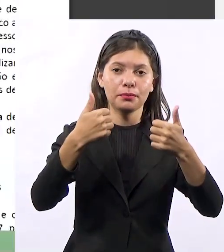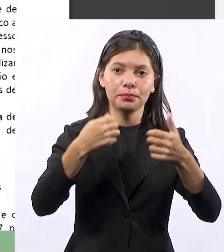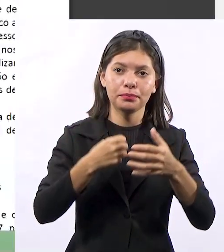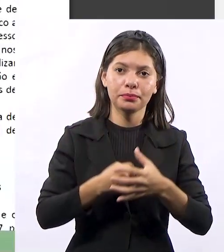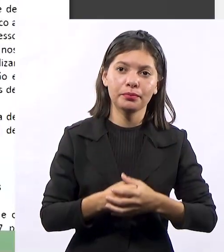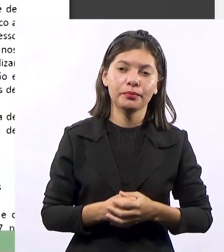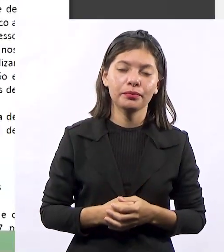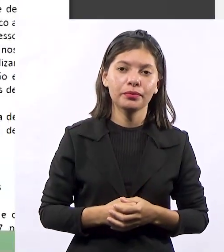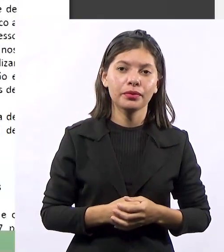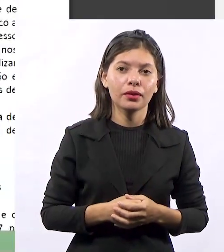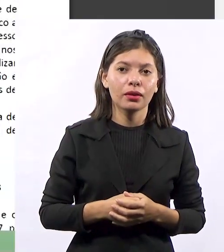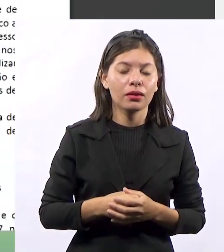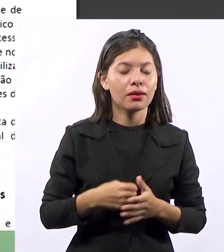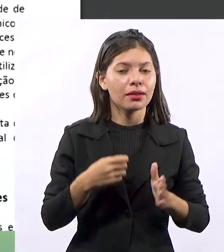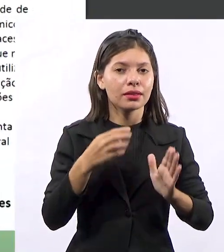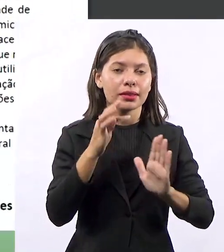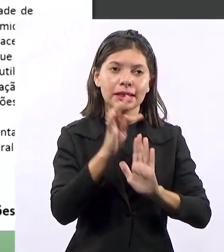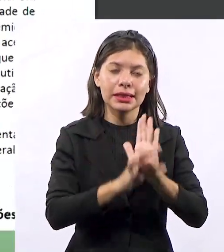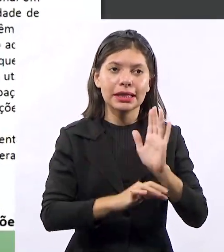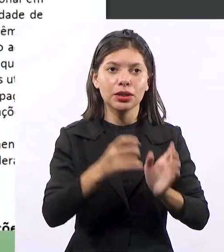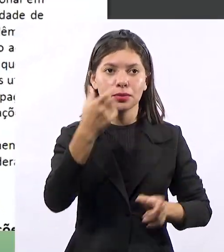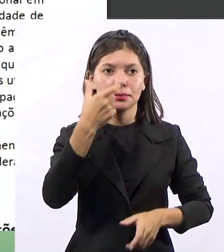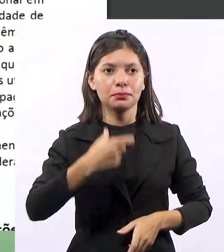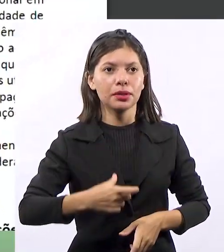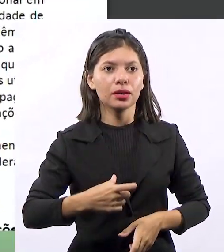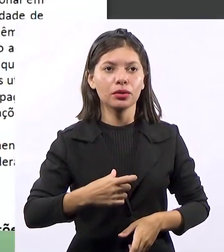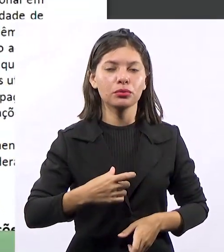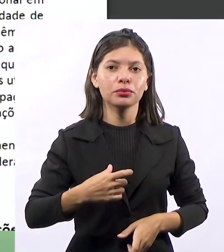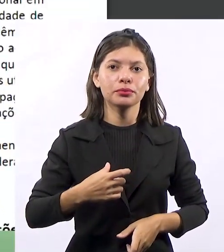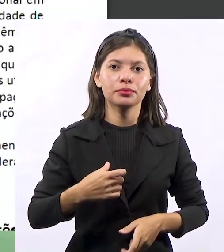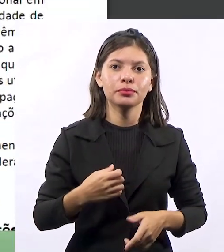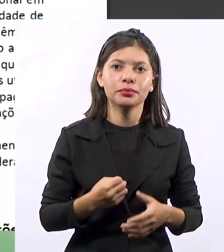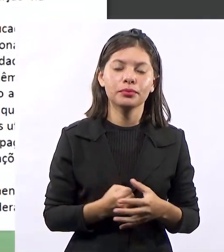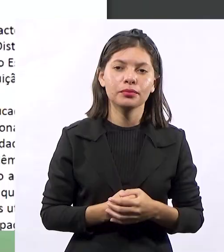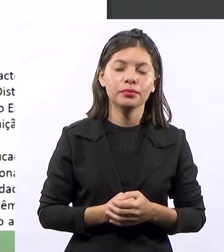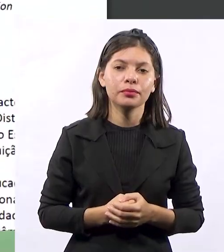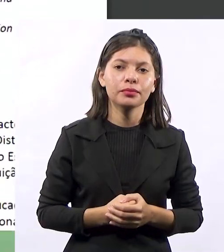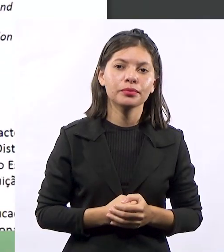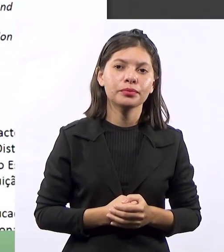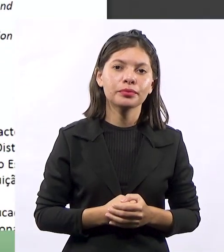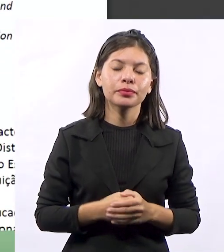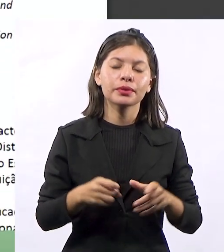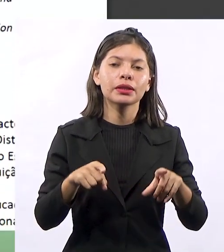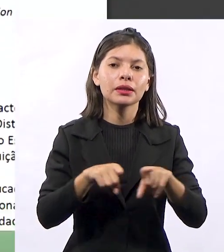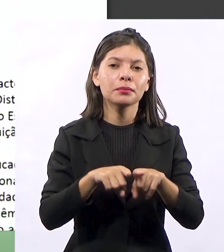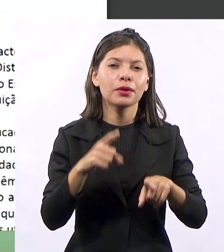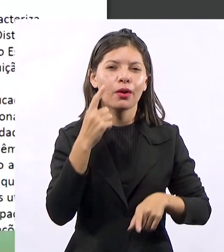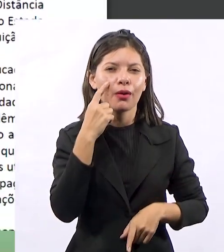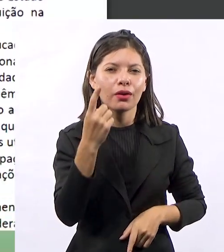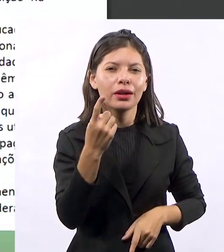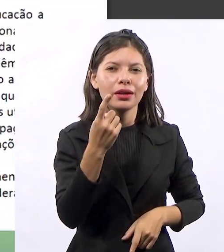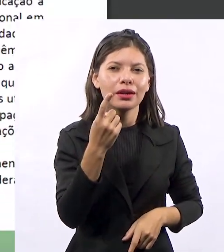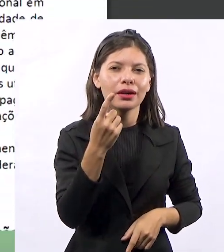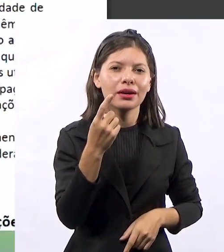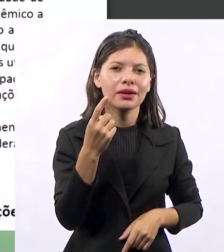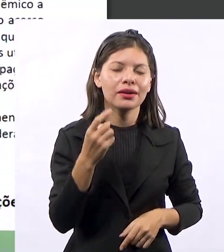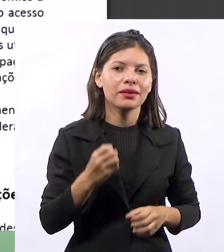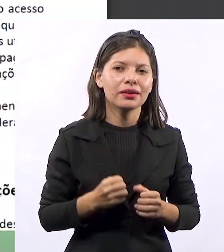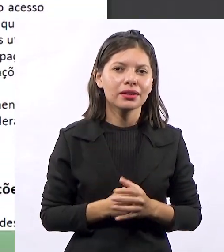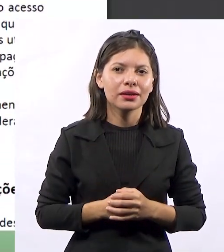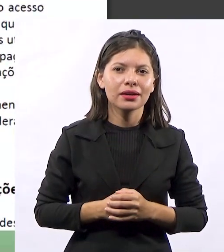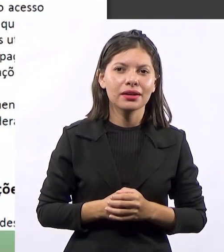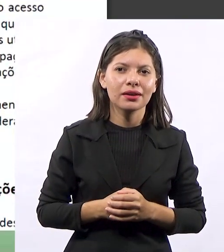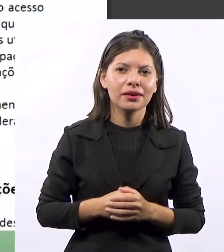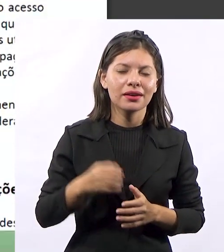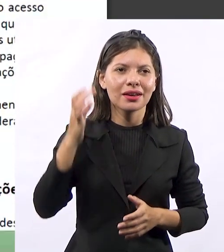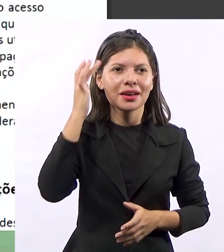muito mais precisão. Esse daqui também é um outro texto meu, um outro texto também do CIET, do Congresso. E